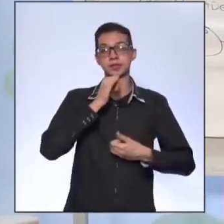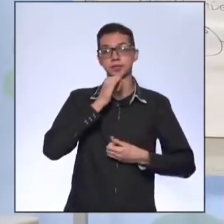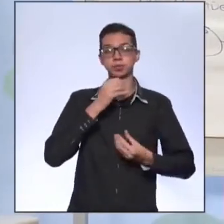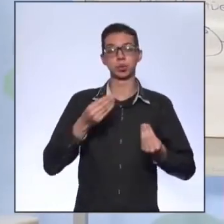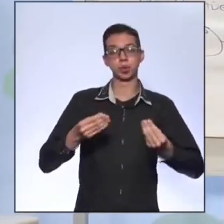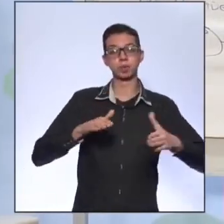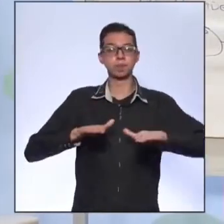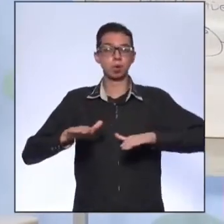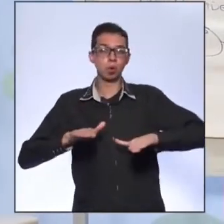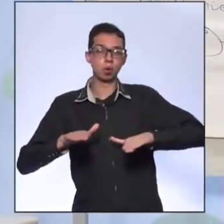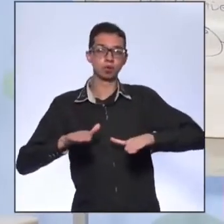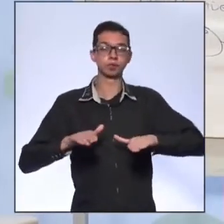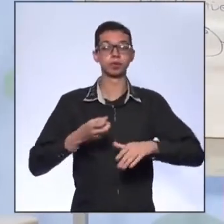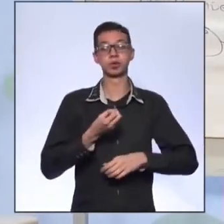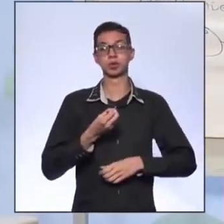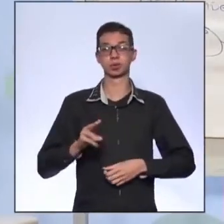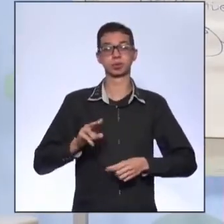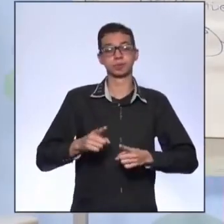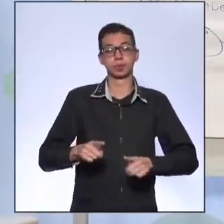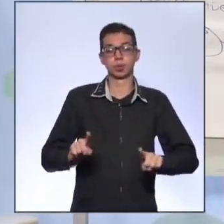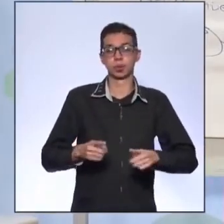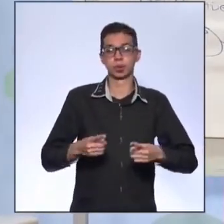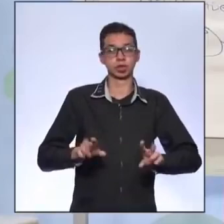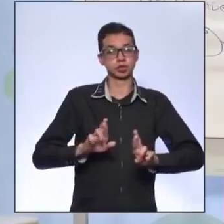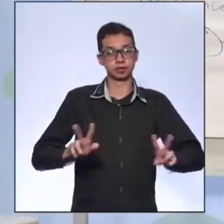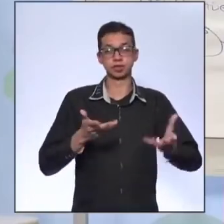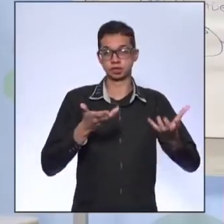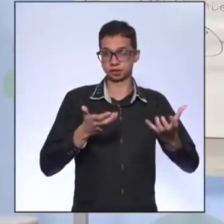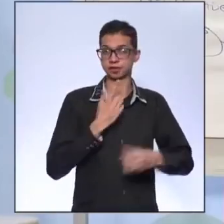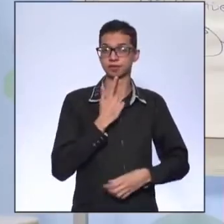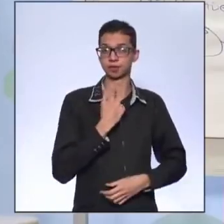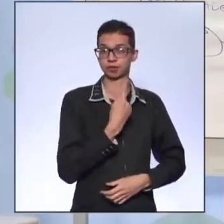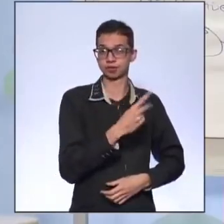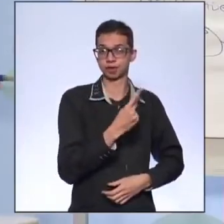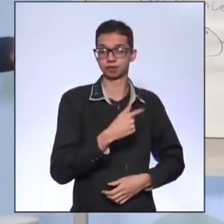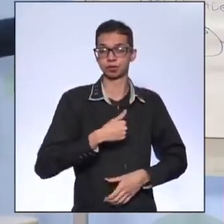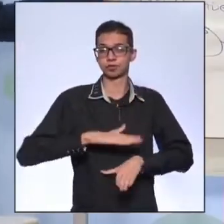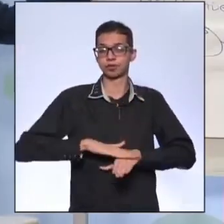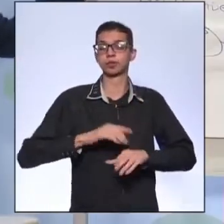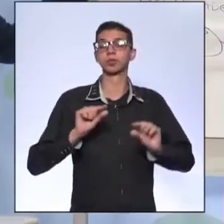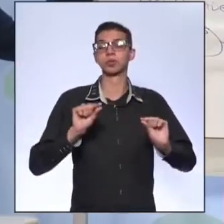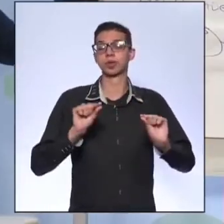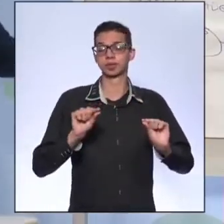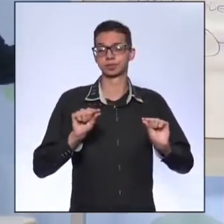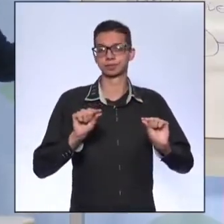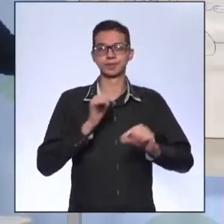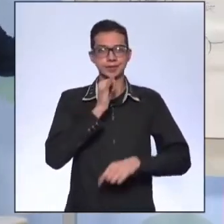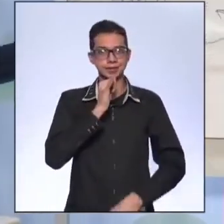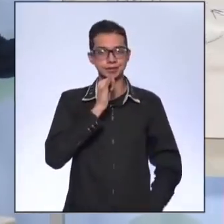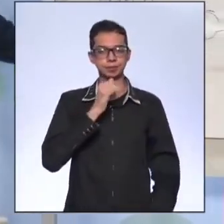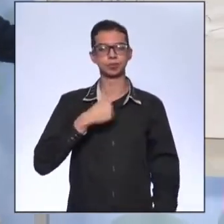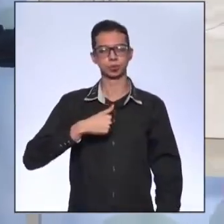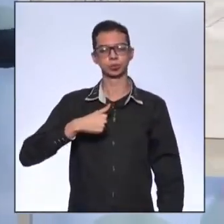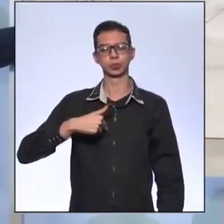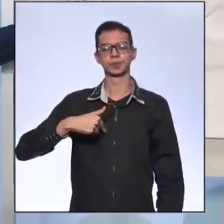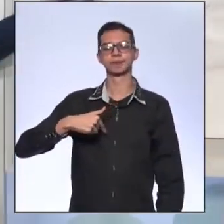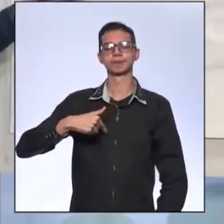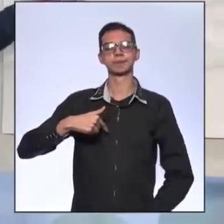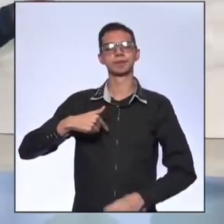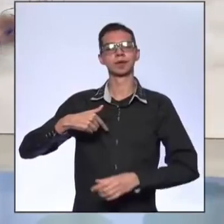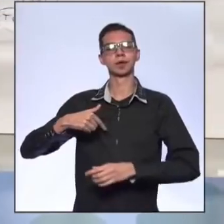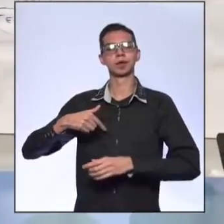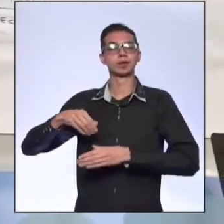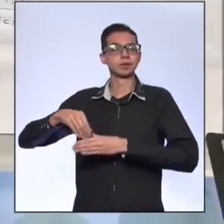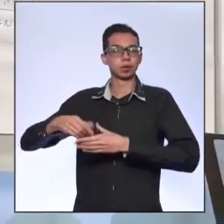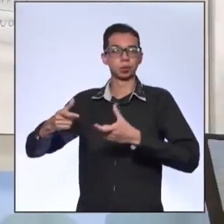música que ela gostaria que eu fizesse evoluções ali. Então, o que eu posso fazer? Enquanto eu estou, né, dentro